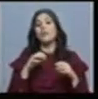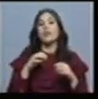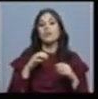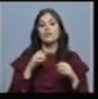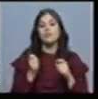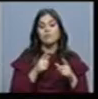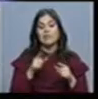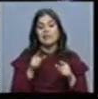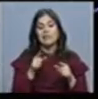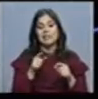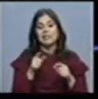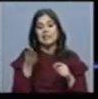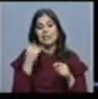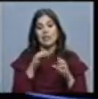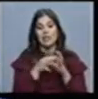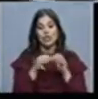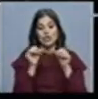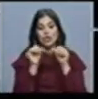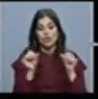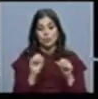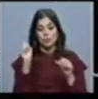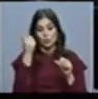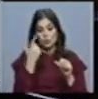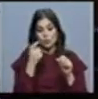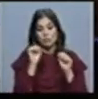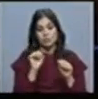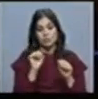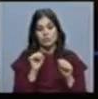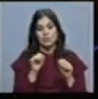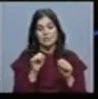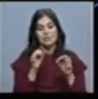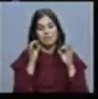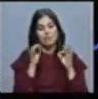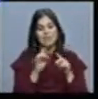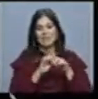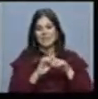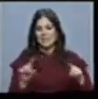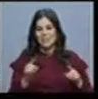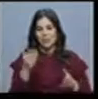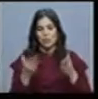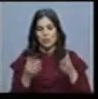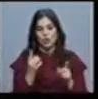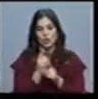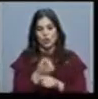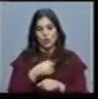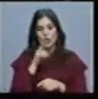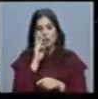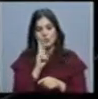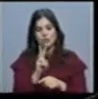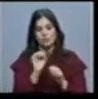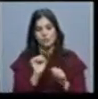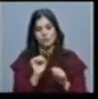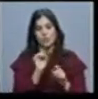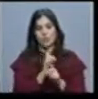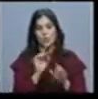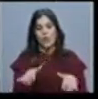este corpo vindo desse sistema solar, planetário neste caso, é completamente diferente daquilo que nós encontramos no nosso próprio. Portanto,